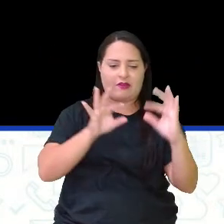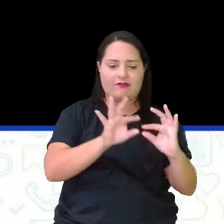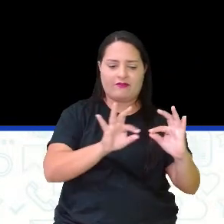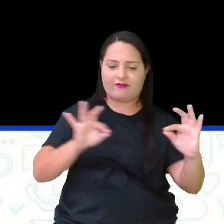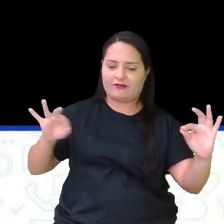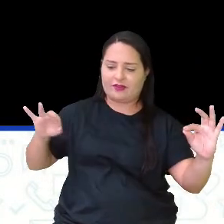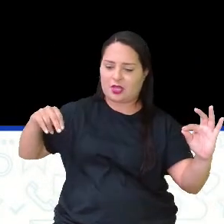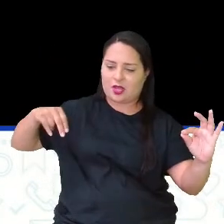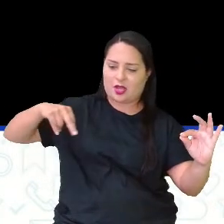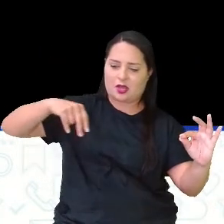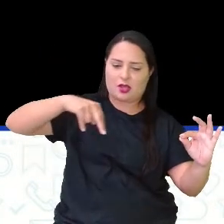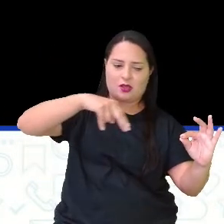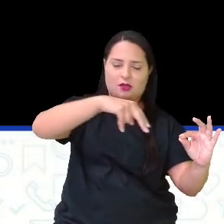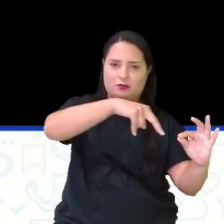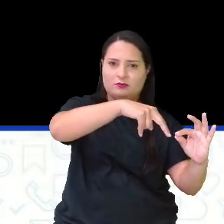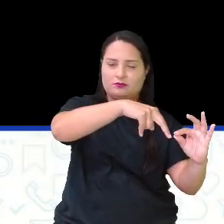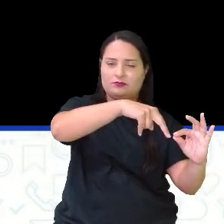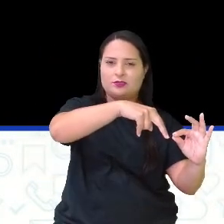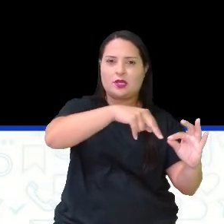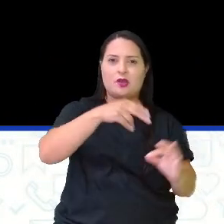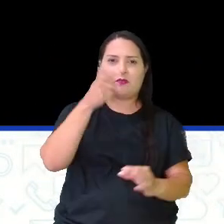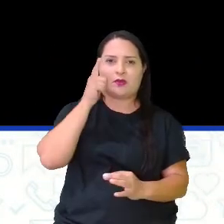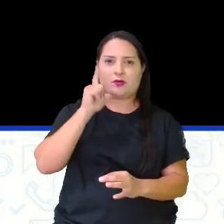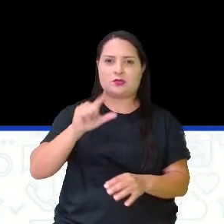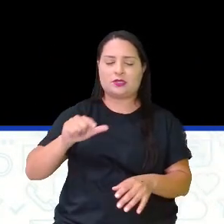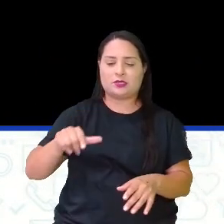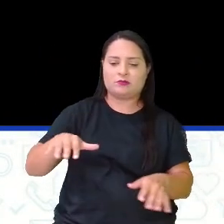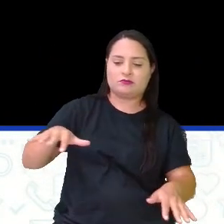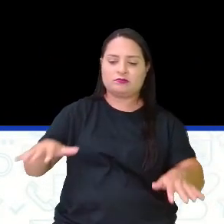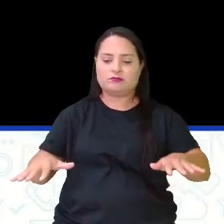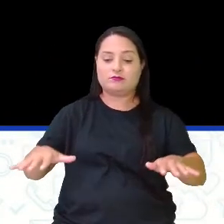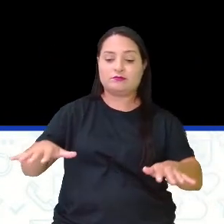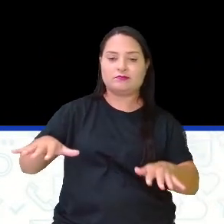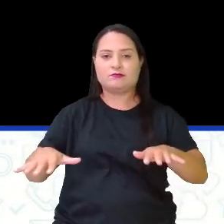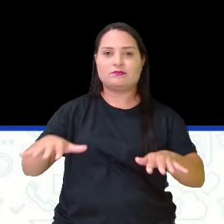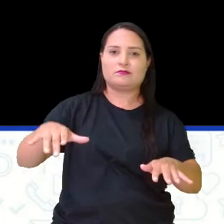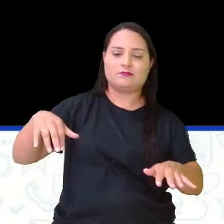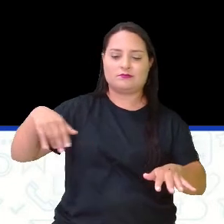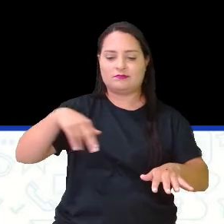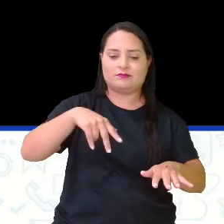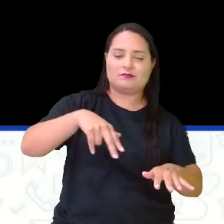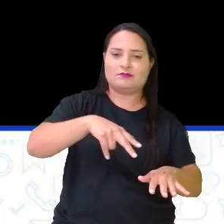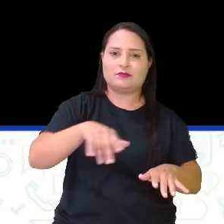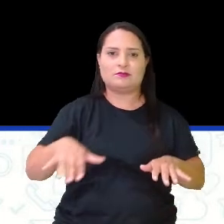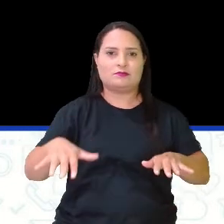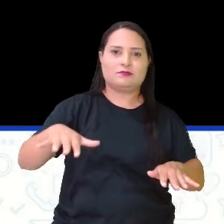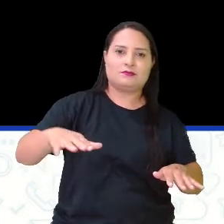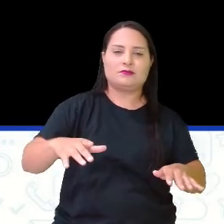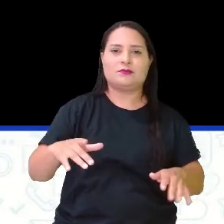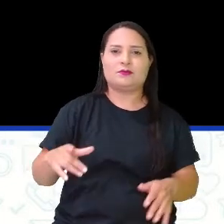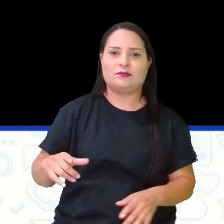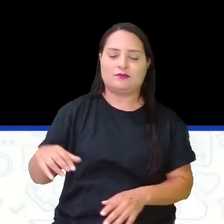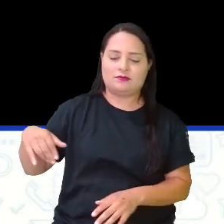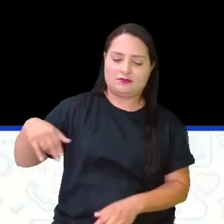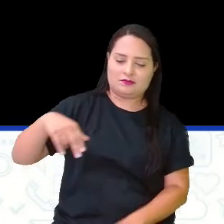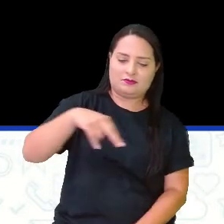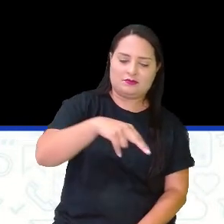para poder conseguir se equilibrar lá em cima e fazer o percurso da fita,